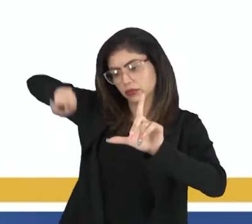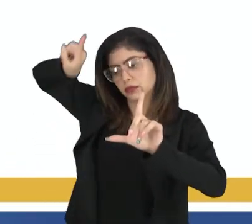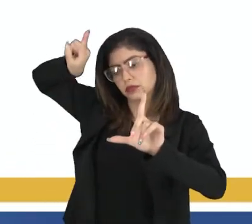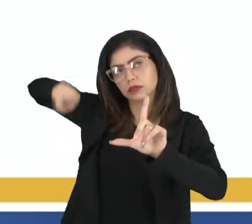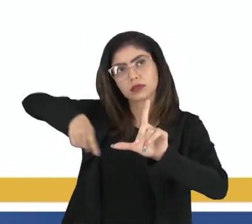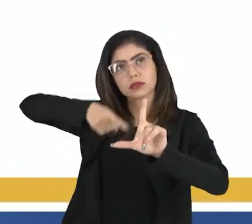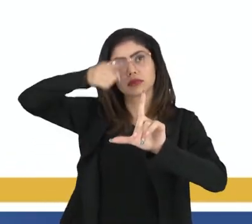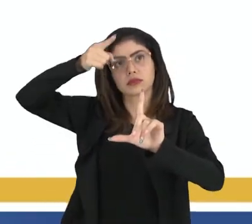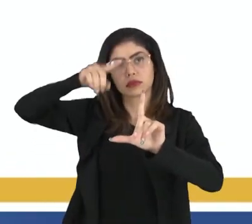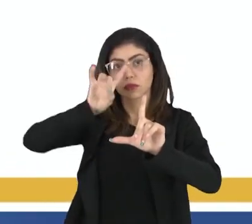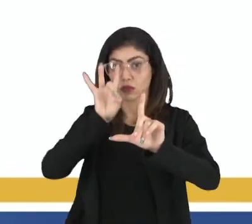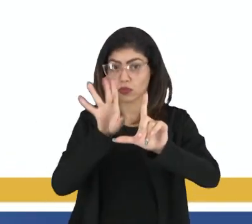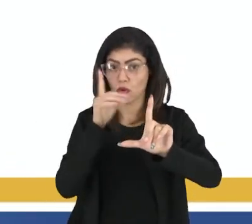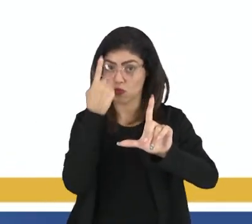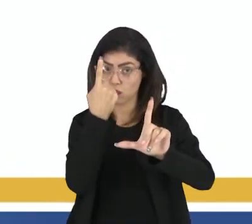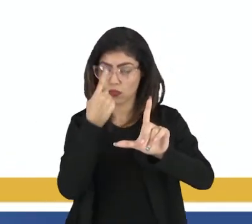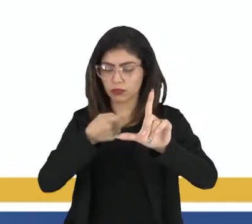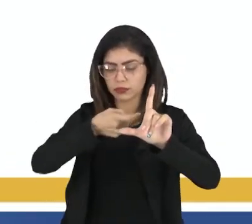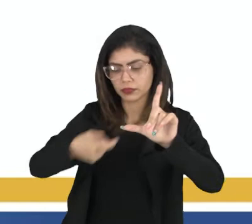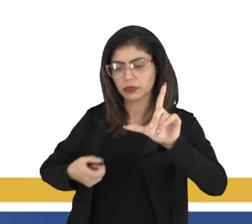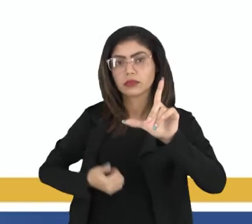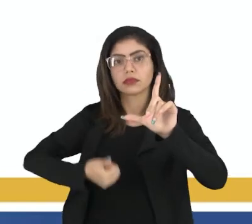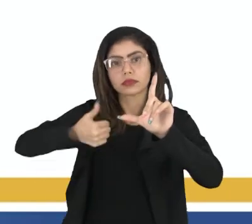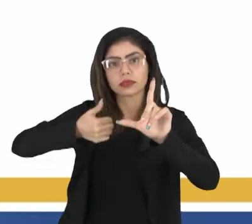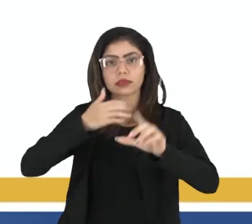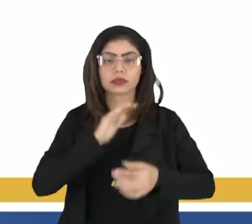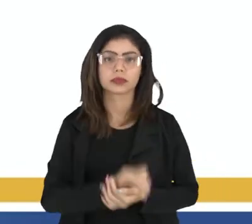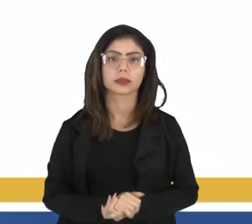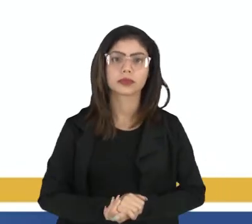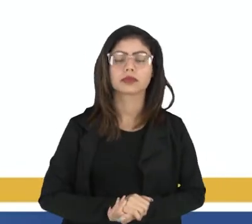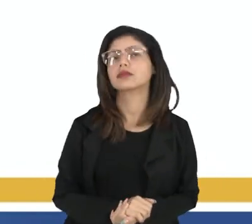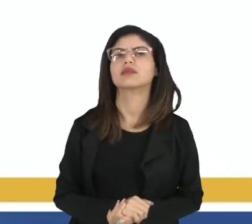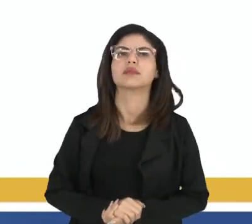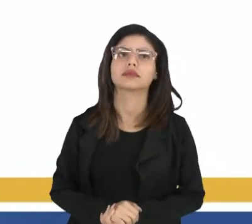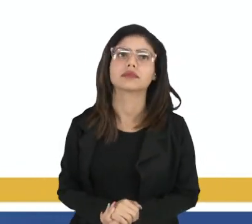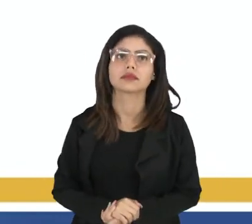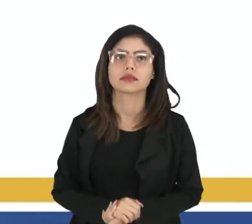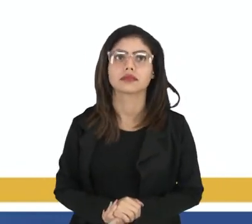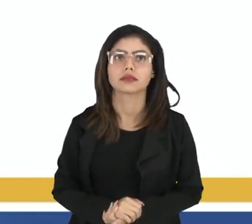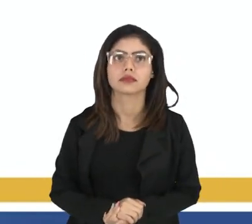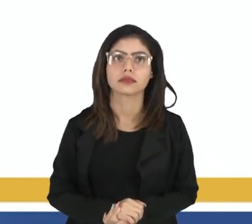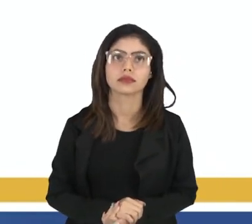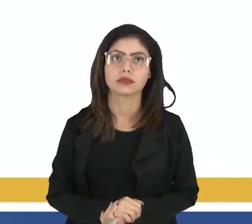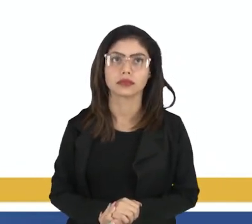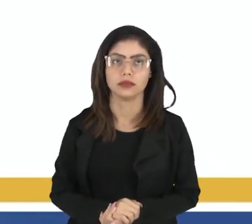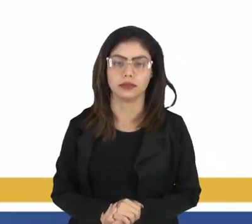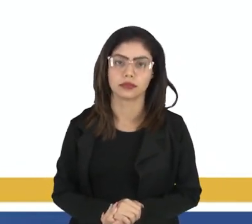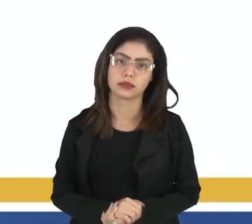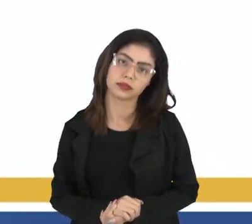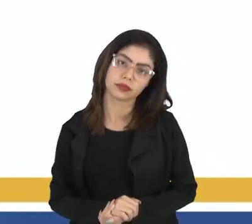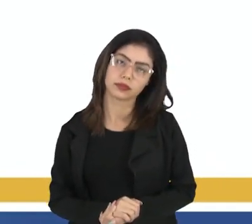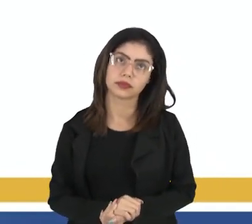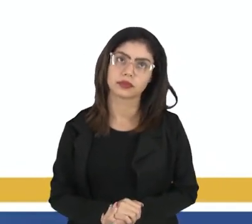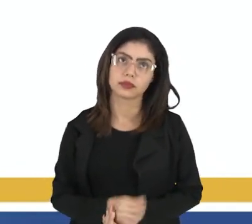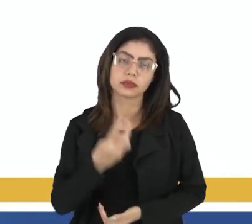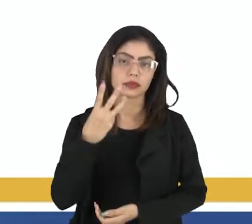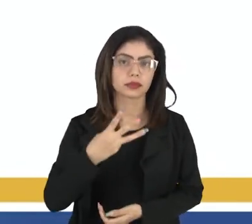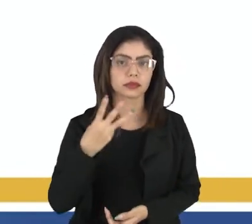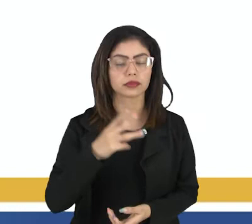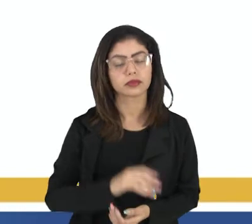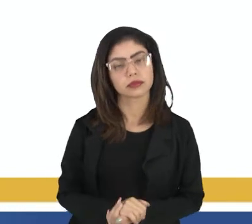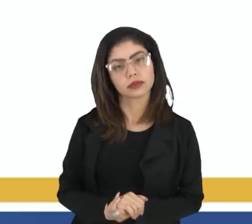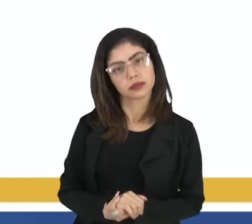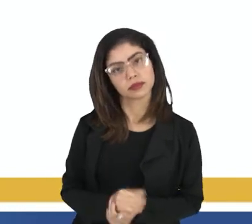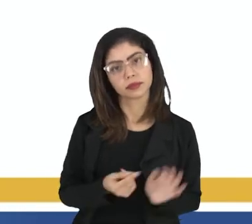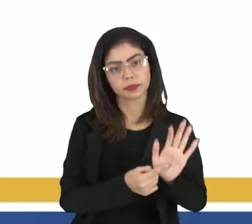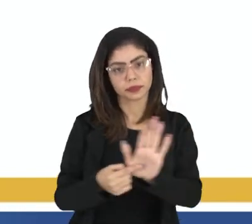ele só encosta uma única vez no eixo x. E no terceiro, ele